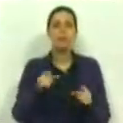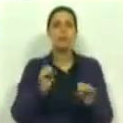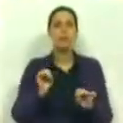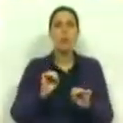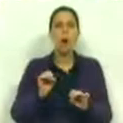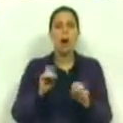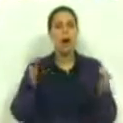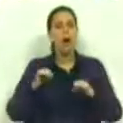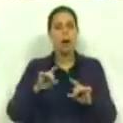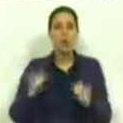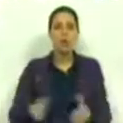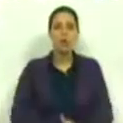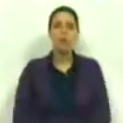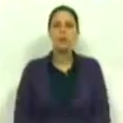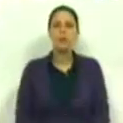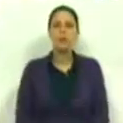de não haver acordo.